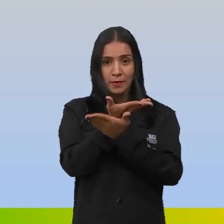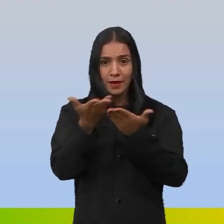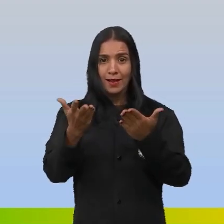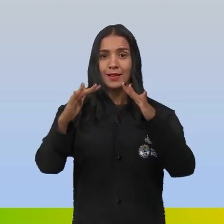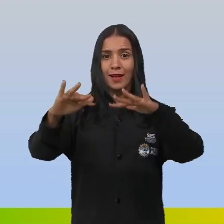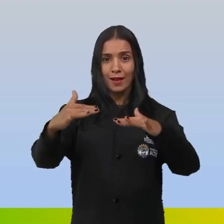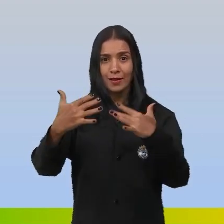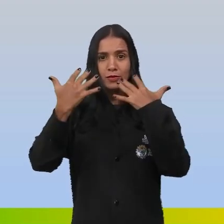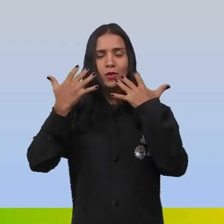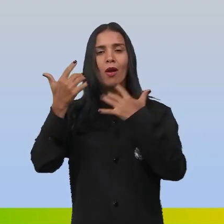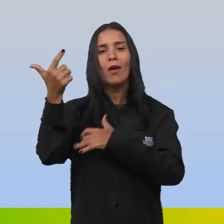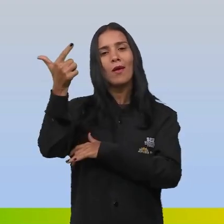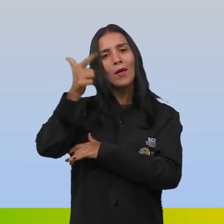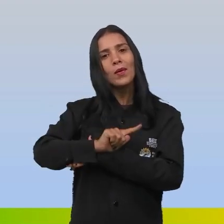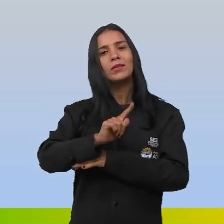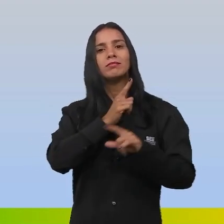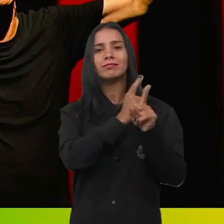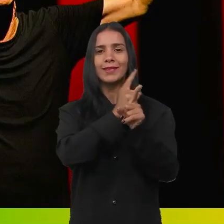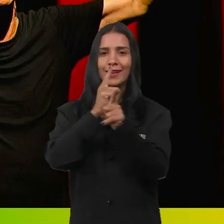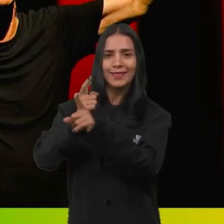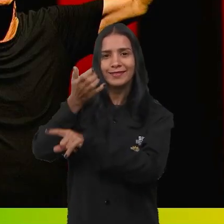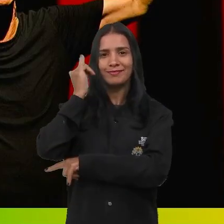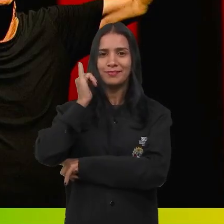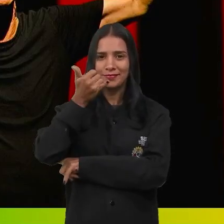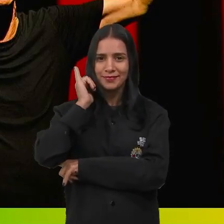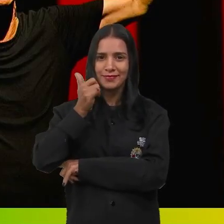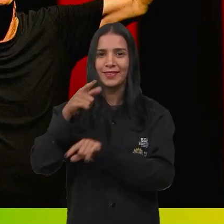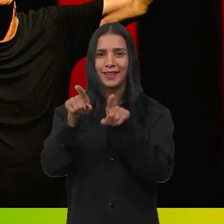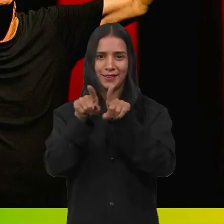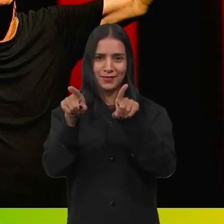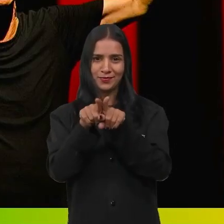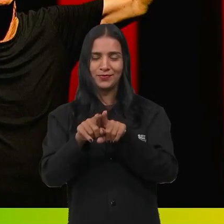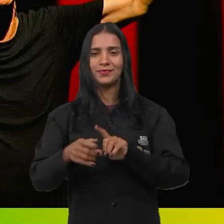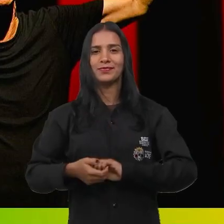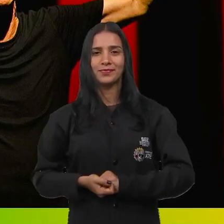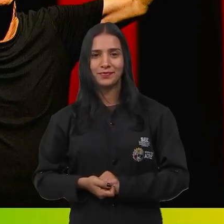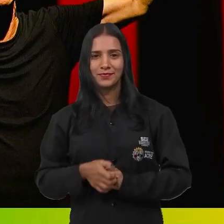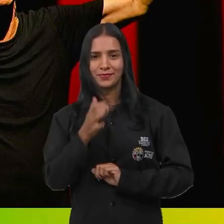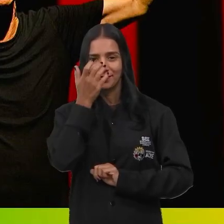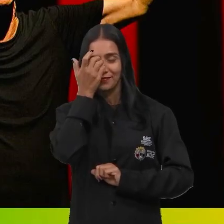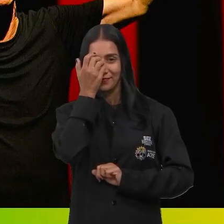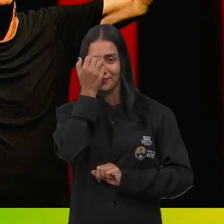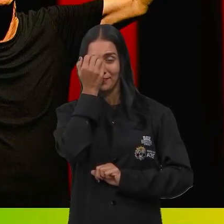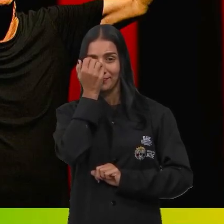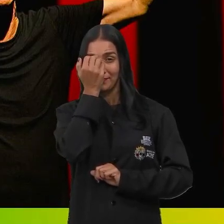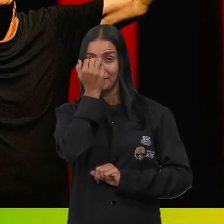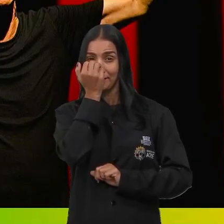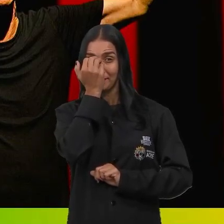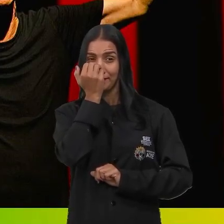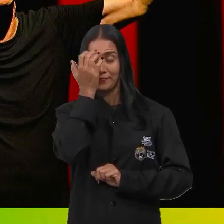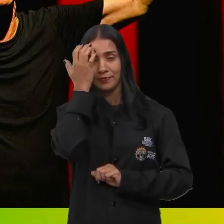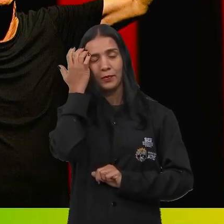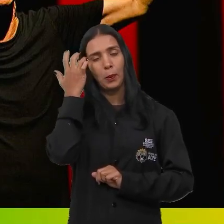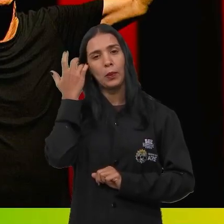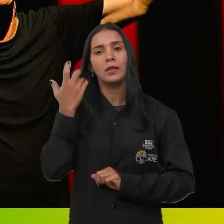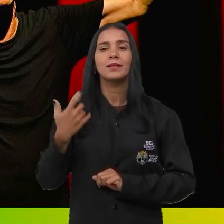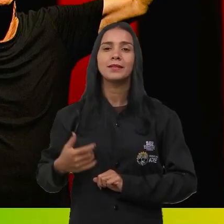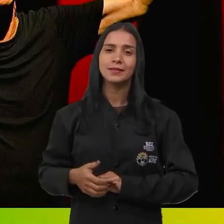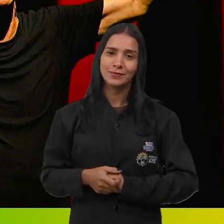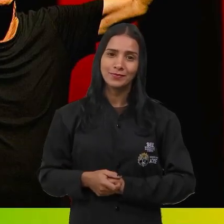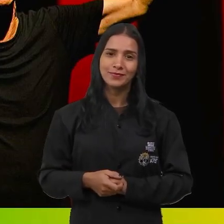mensagem ou a história que está sendo contada. Olha ainda sobre o poder dos gestos. Com